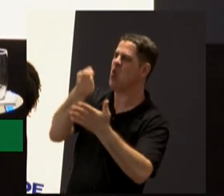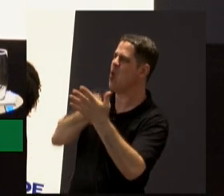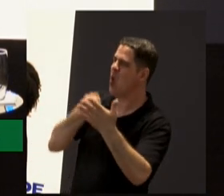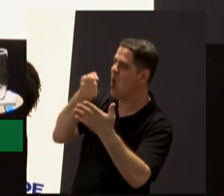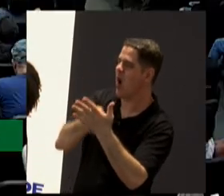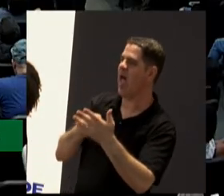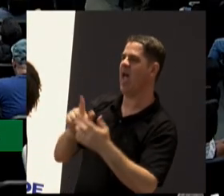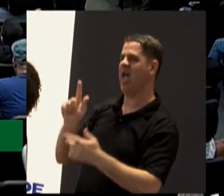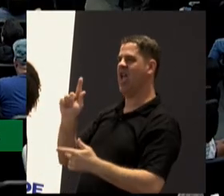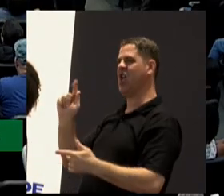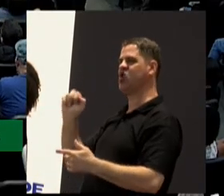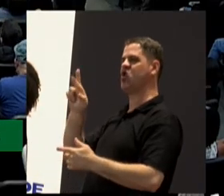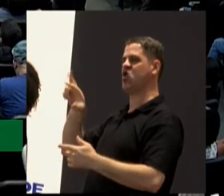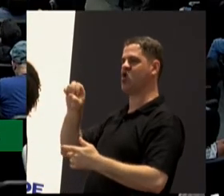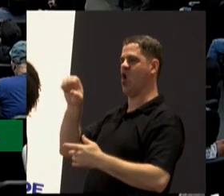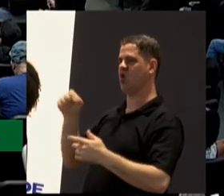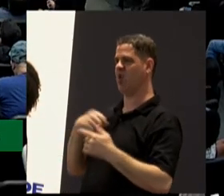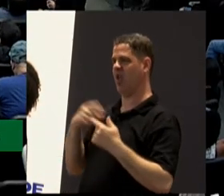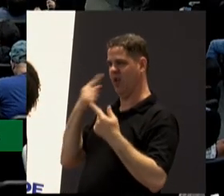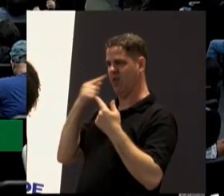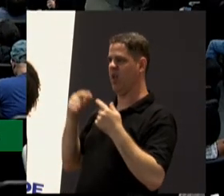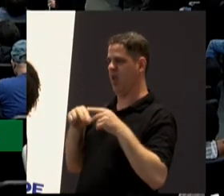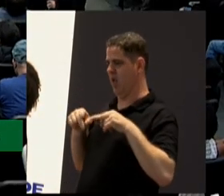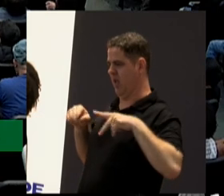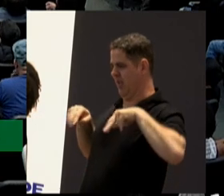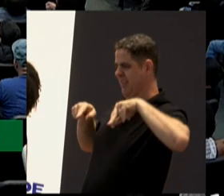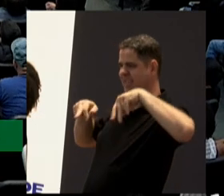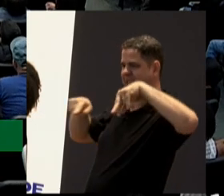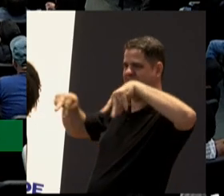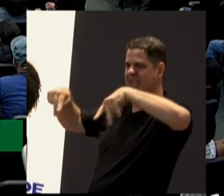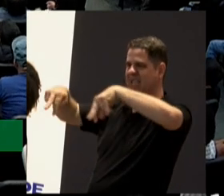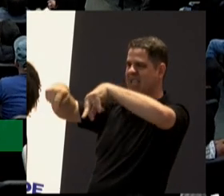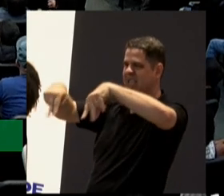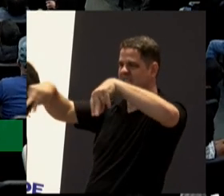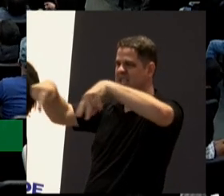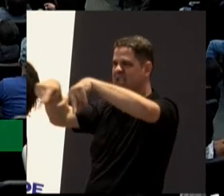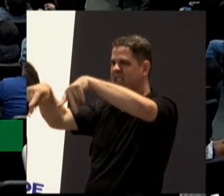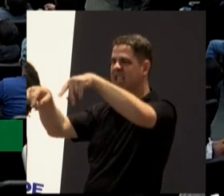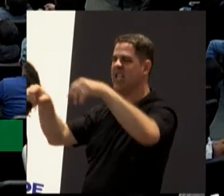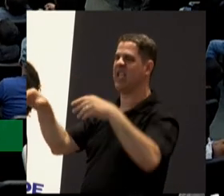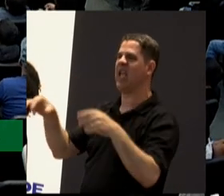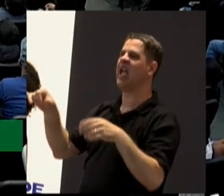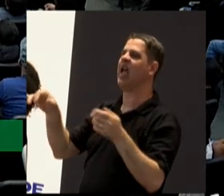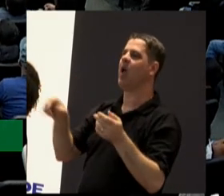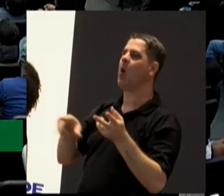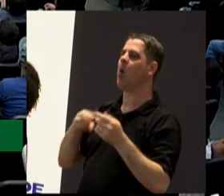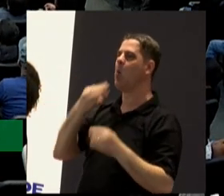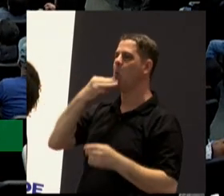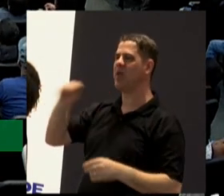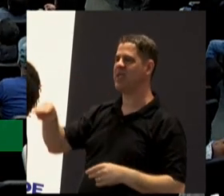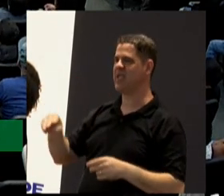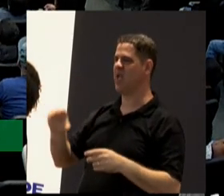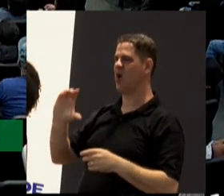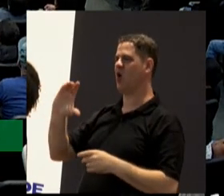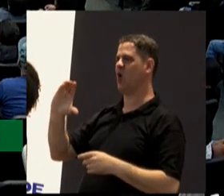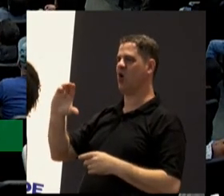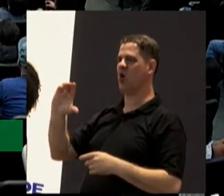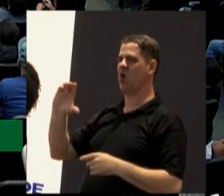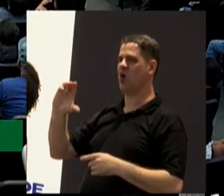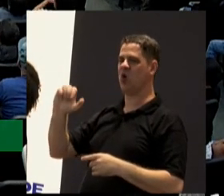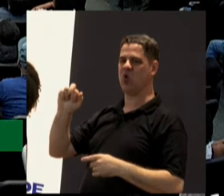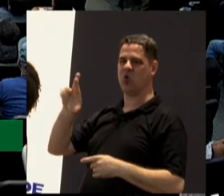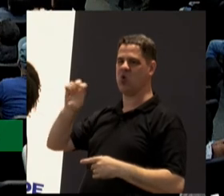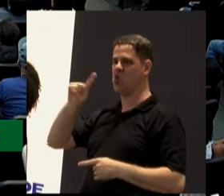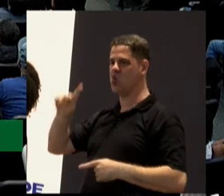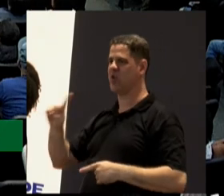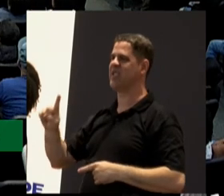que a Geruzzi saia de pé de casa, eu saia de pé da agronômica, porque nós não tínhamos dinheiro para chegar até o Museu Cruz e Souza, para